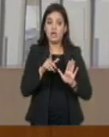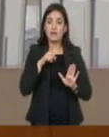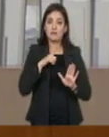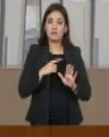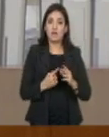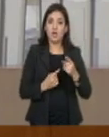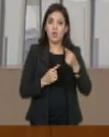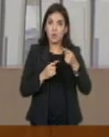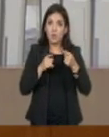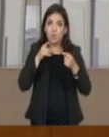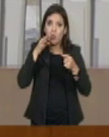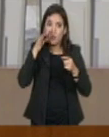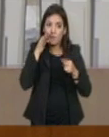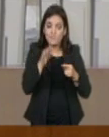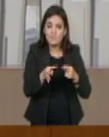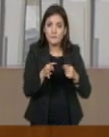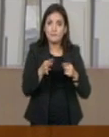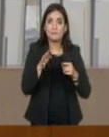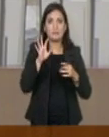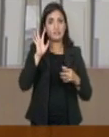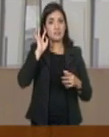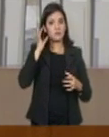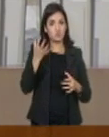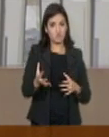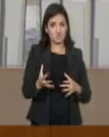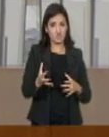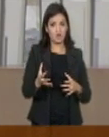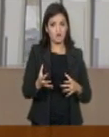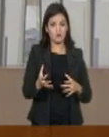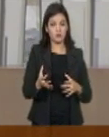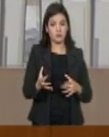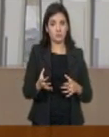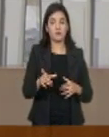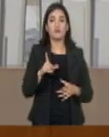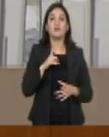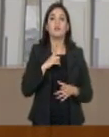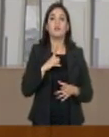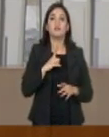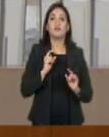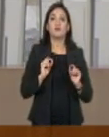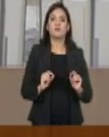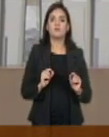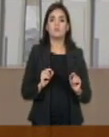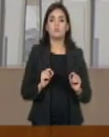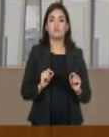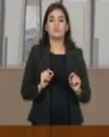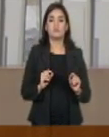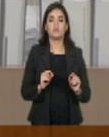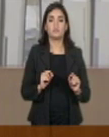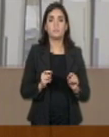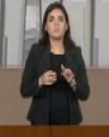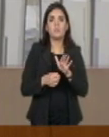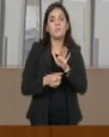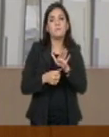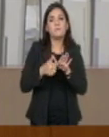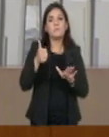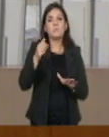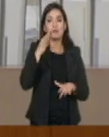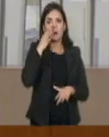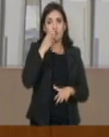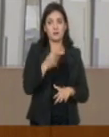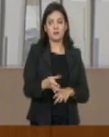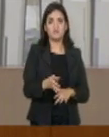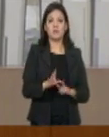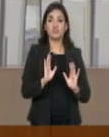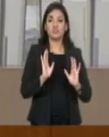e aí, sabendo-se e tendo liquidez de uma primeira condenação, já se